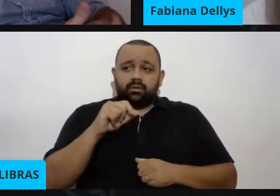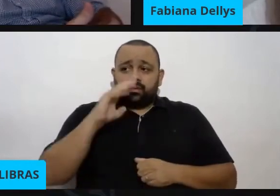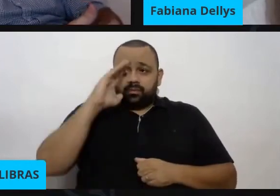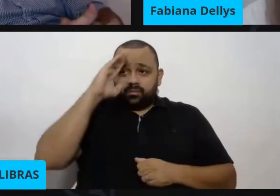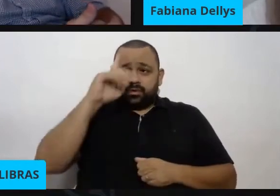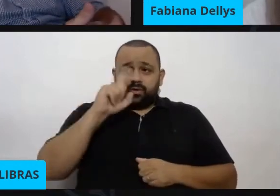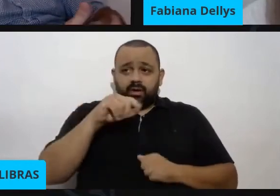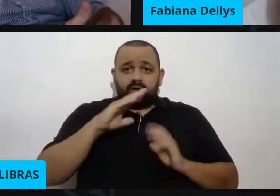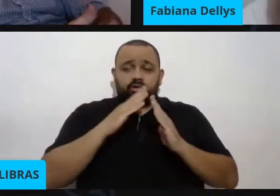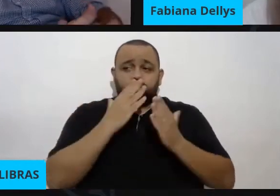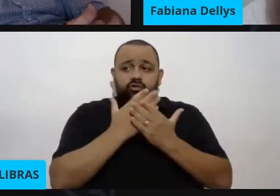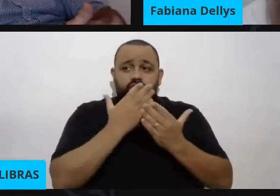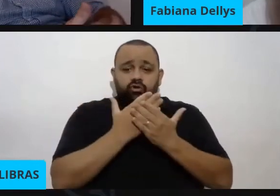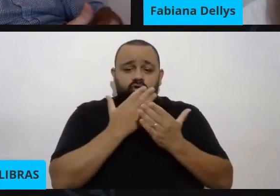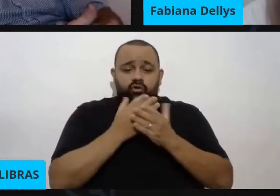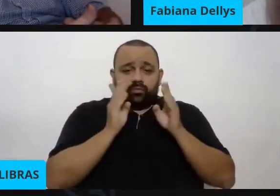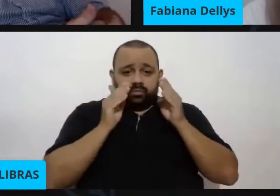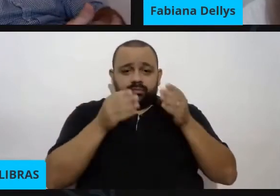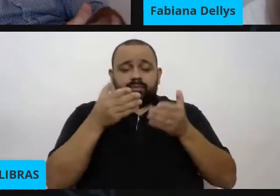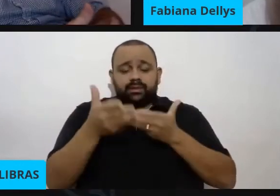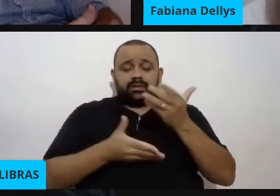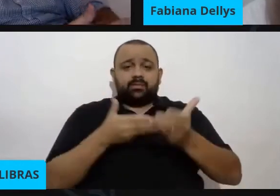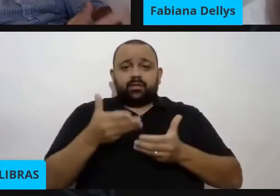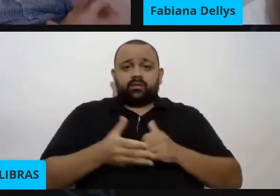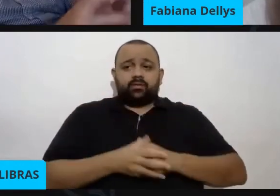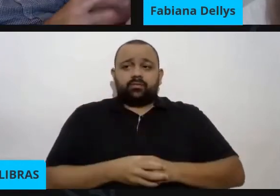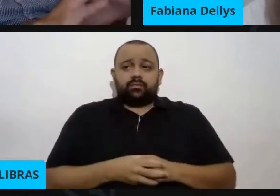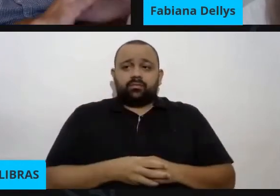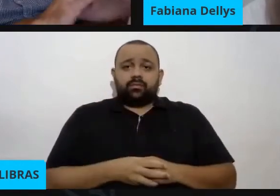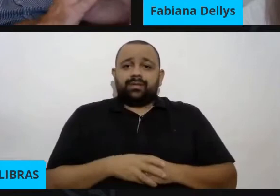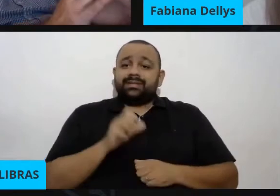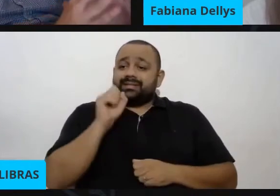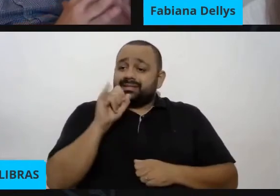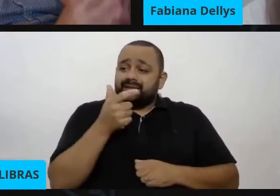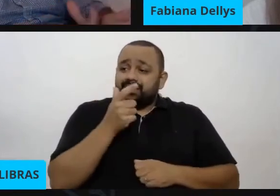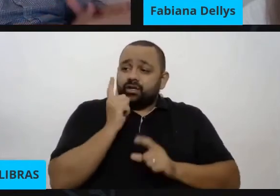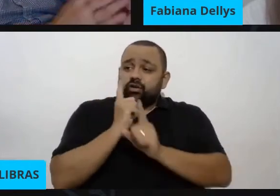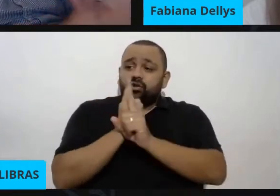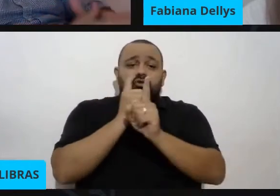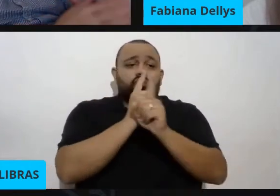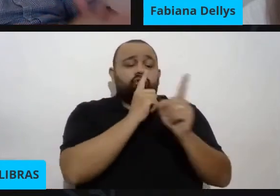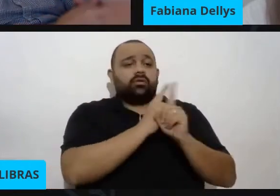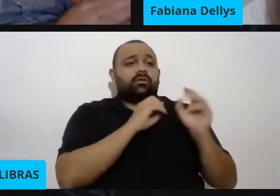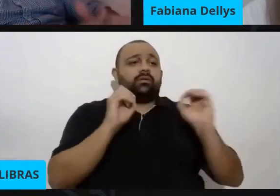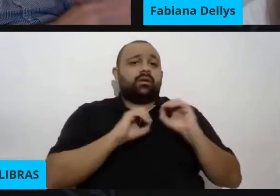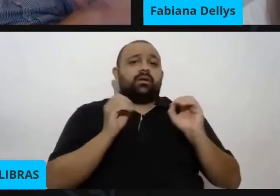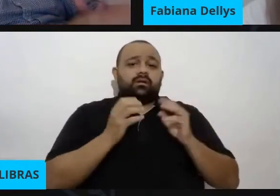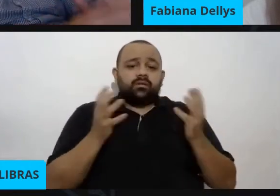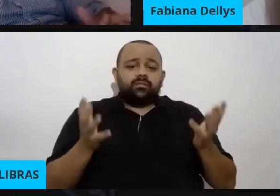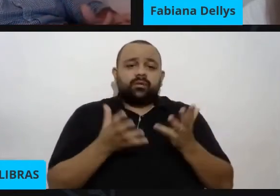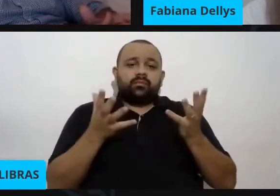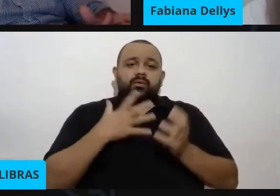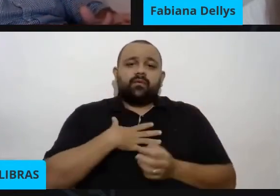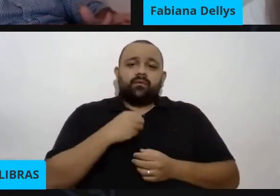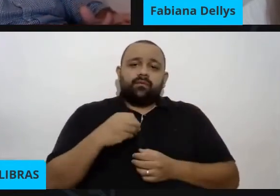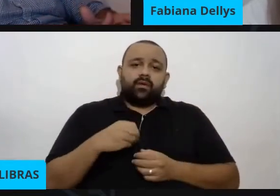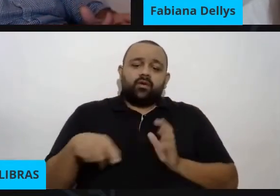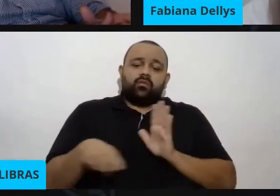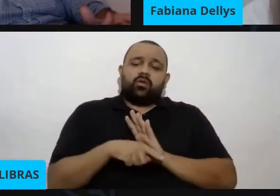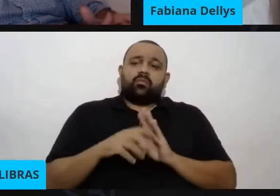escola. A base de tratamento. Você não vai encontrar nenhum outro ambiente que estimule tanto seu filho quanto a